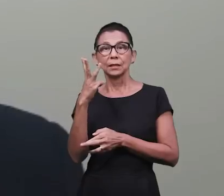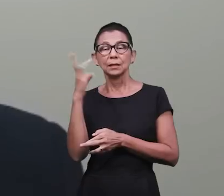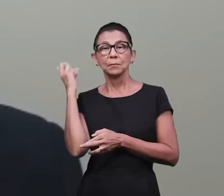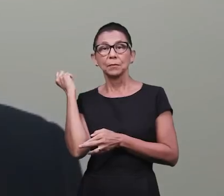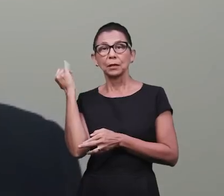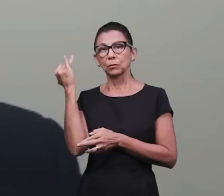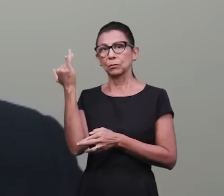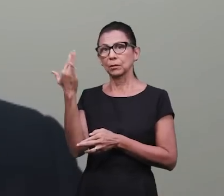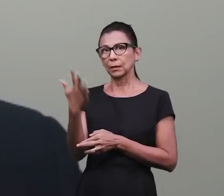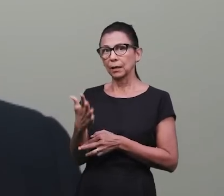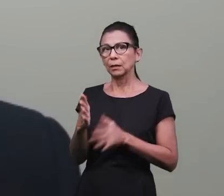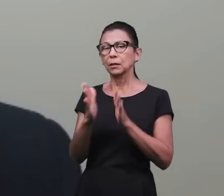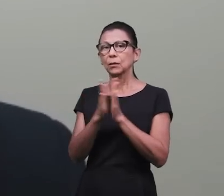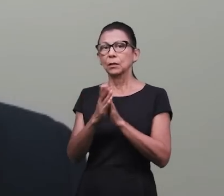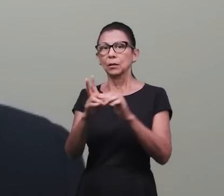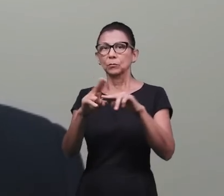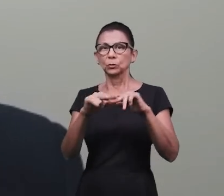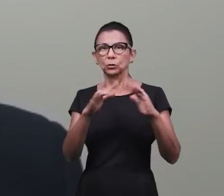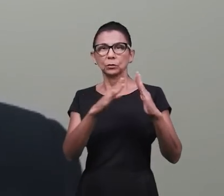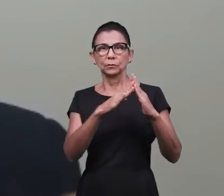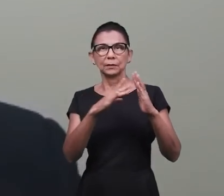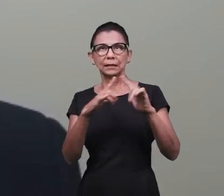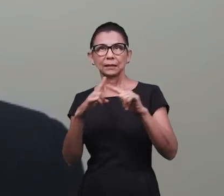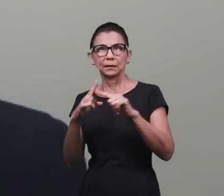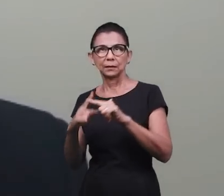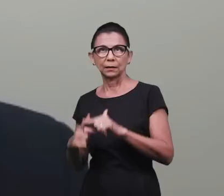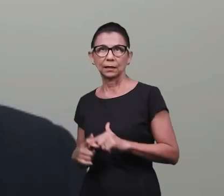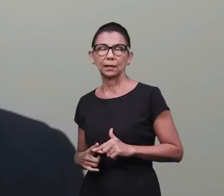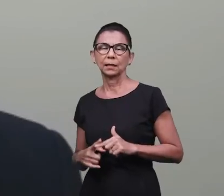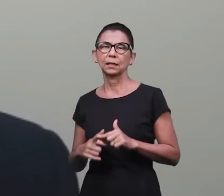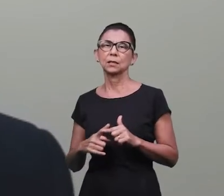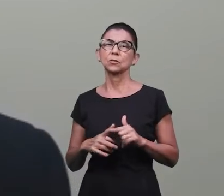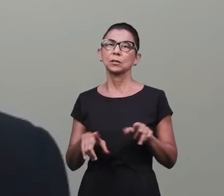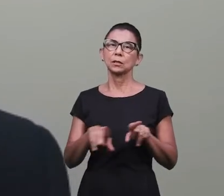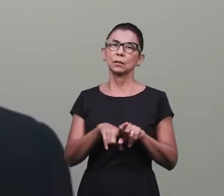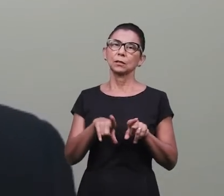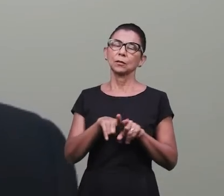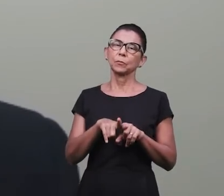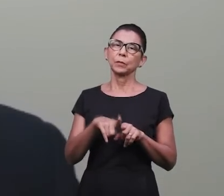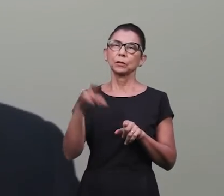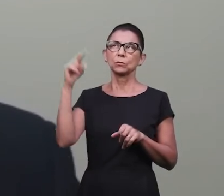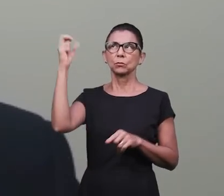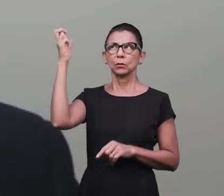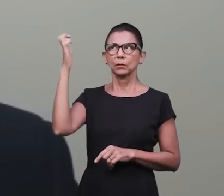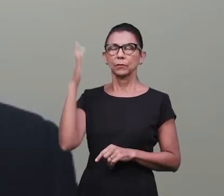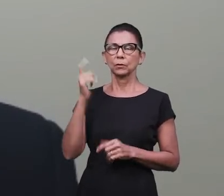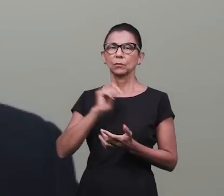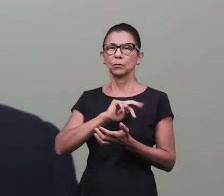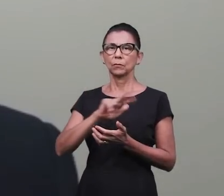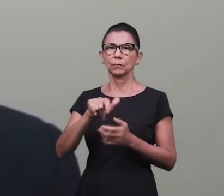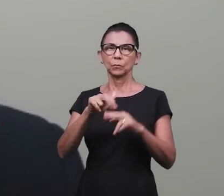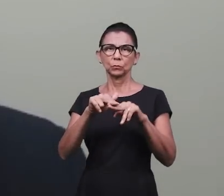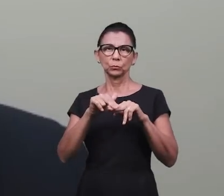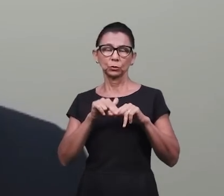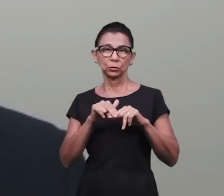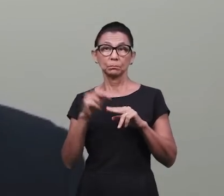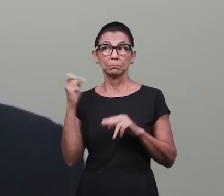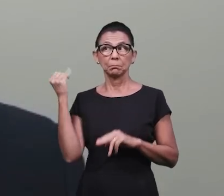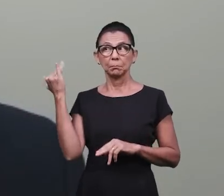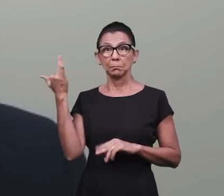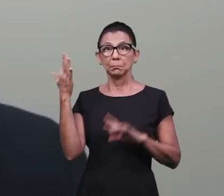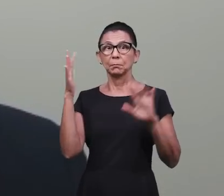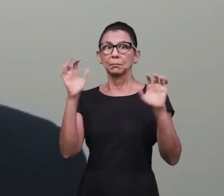para intercederem pelos motivos das igrejas e demais motivos revelados pelo Senhor. Essa madrugada tem sido uma grande